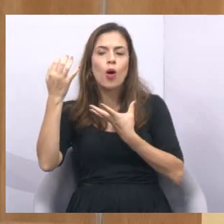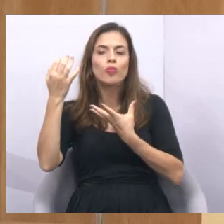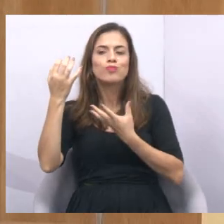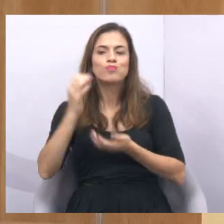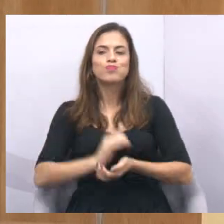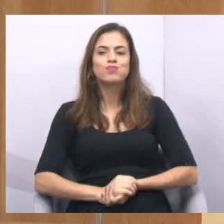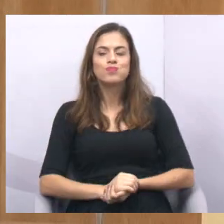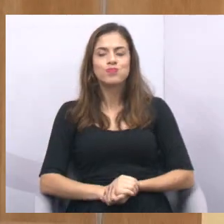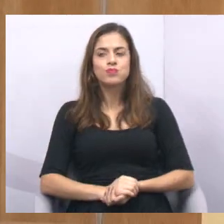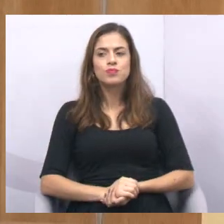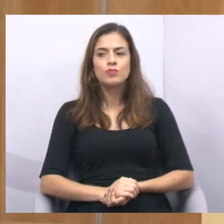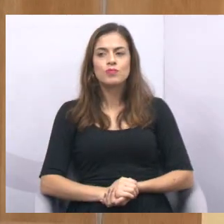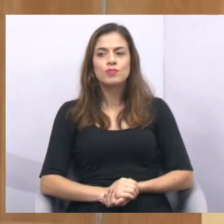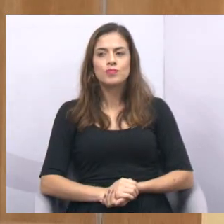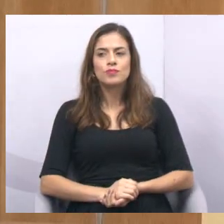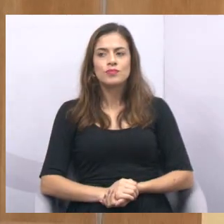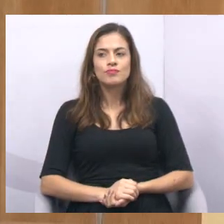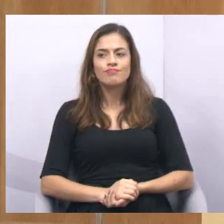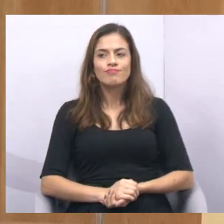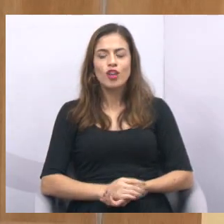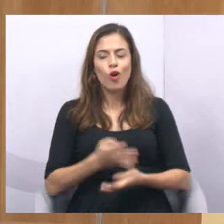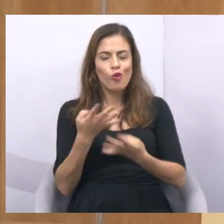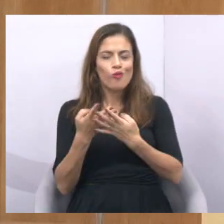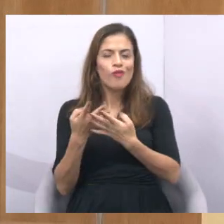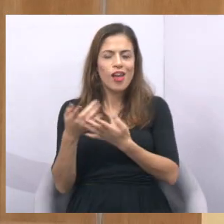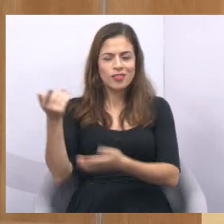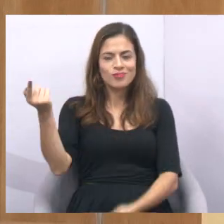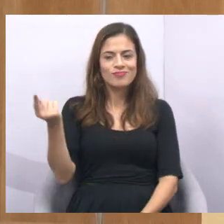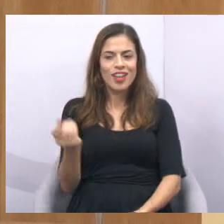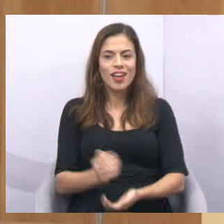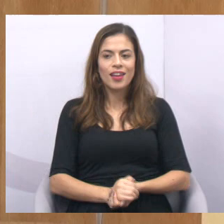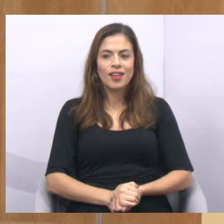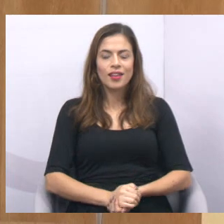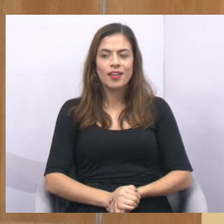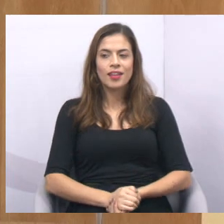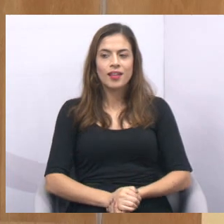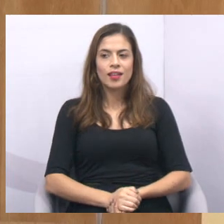E Edivar, confesso para você que